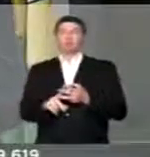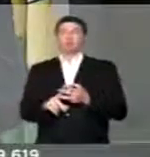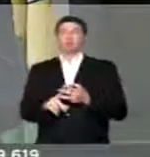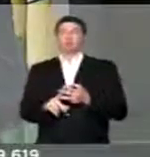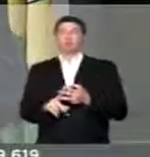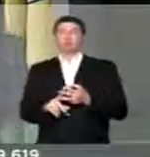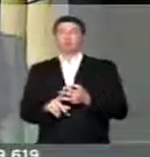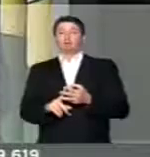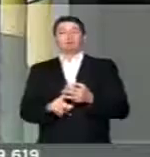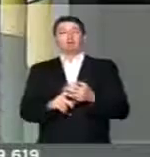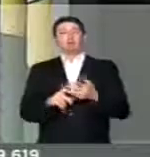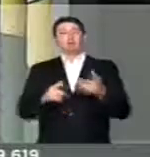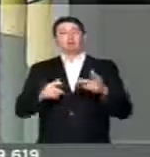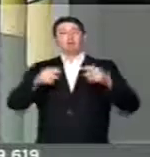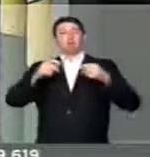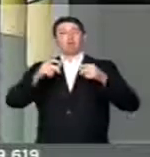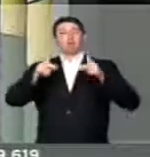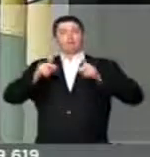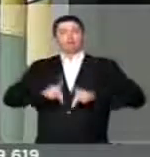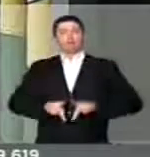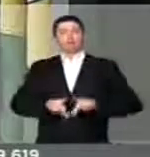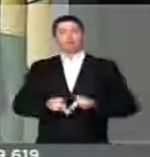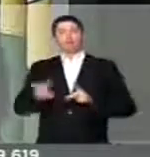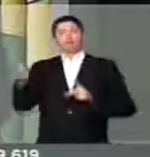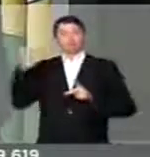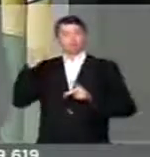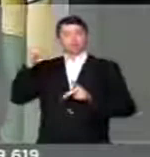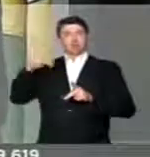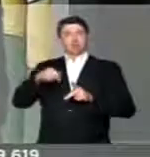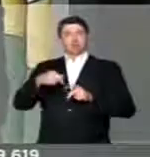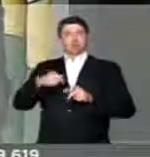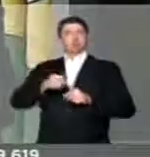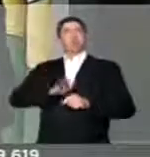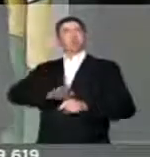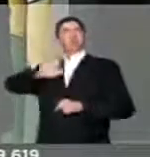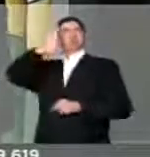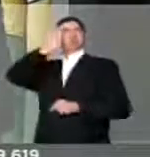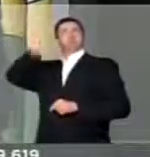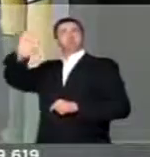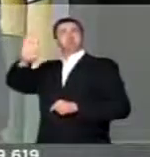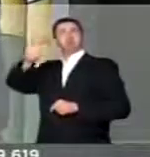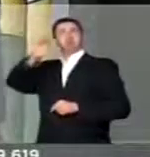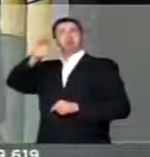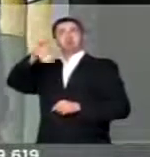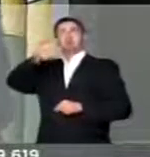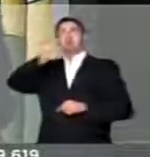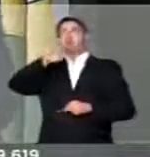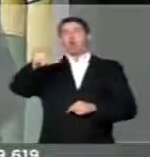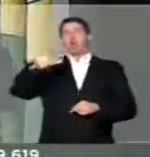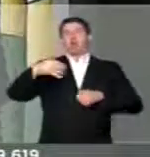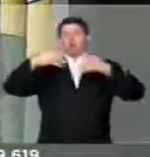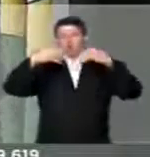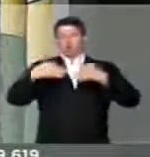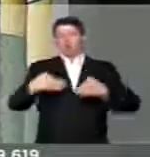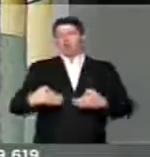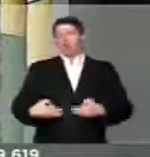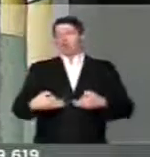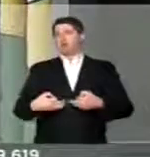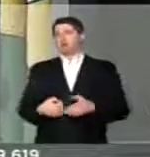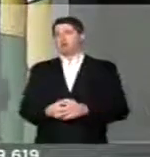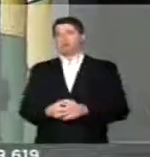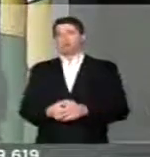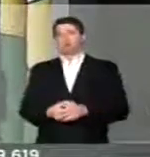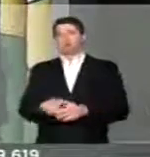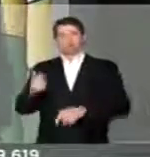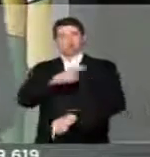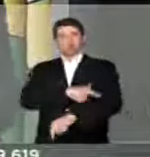perder aquela posição que até então era o paladino da moralidade, o defensor da honra, dos